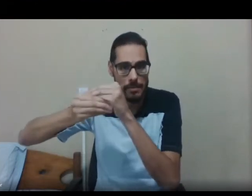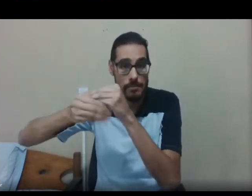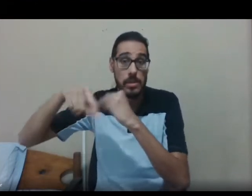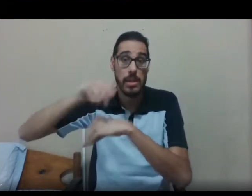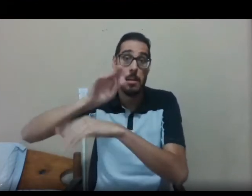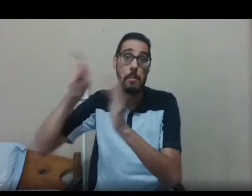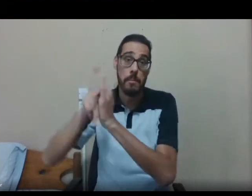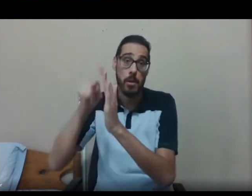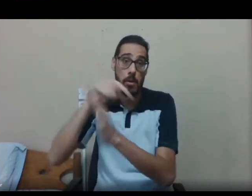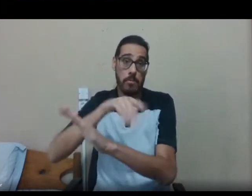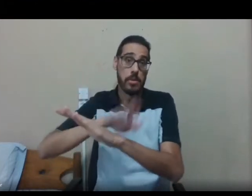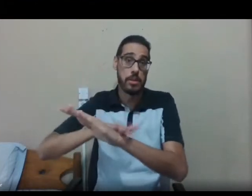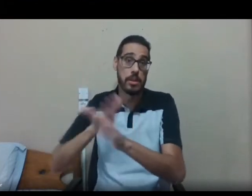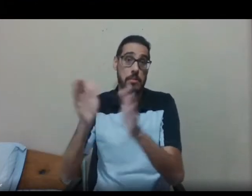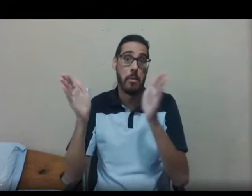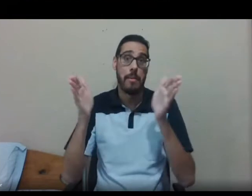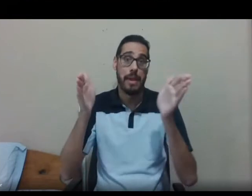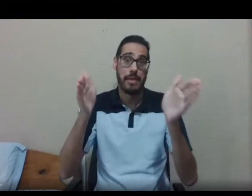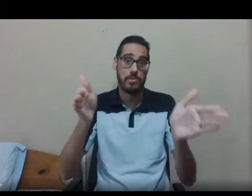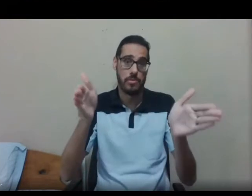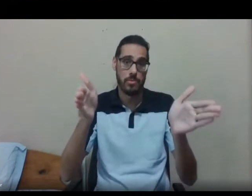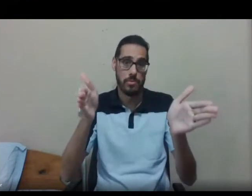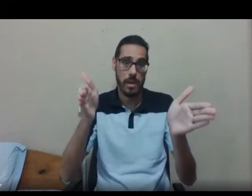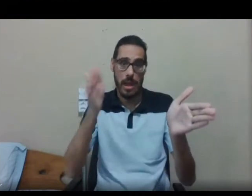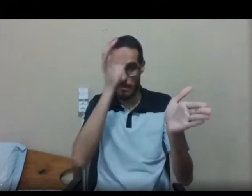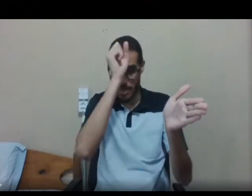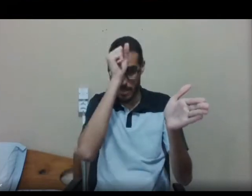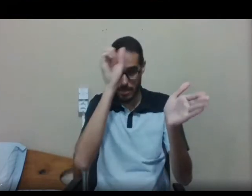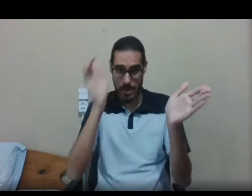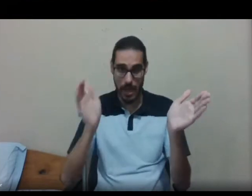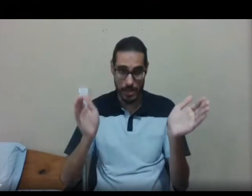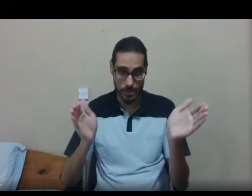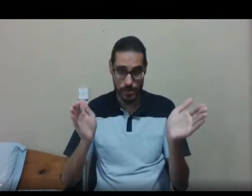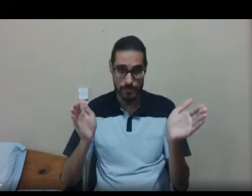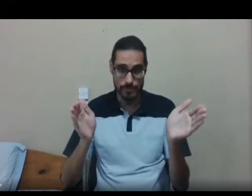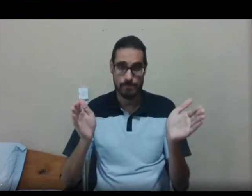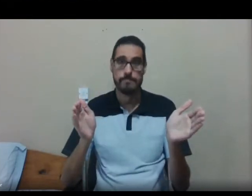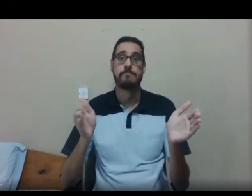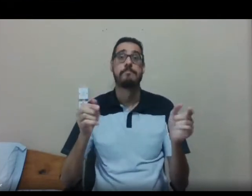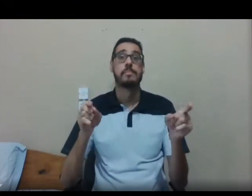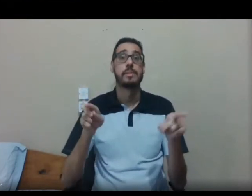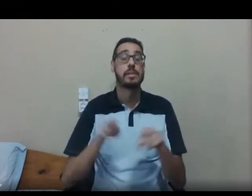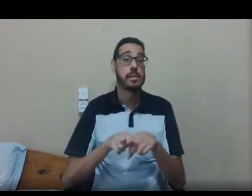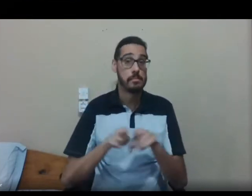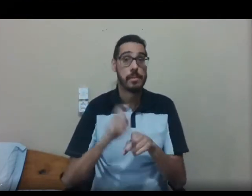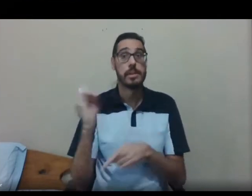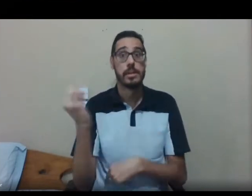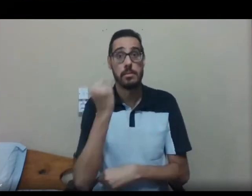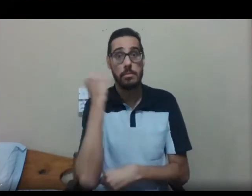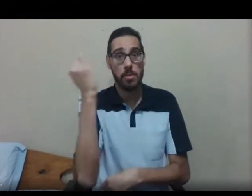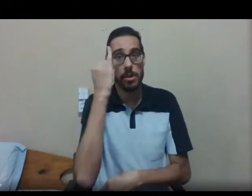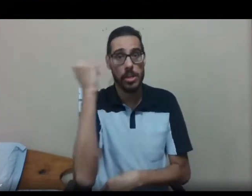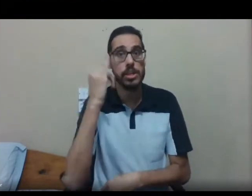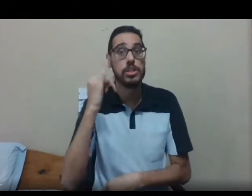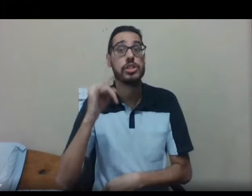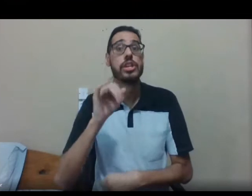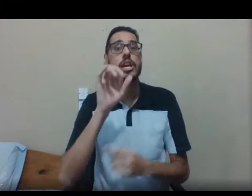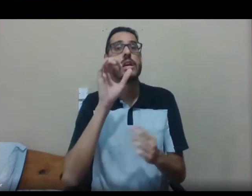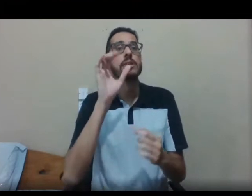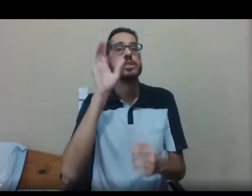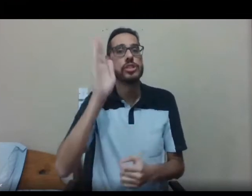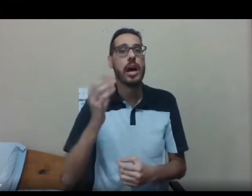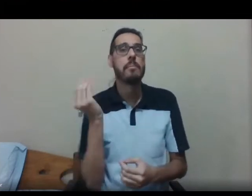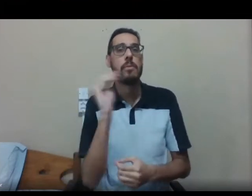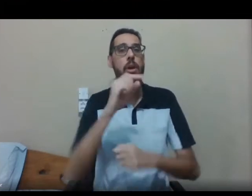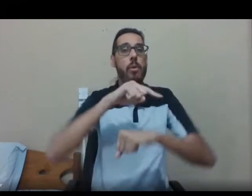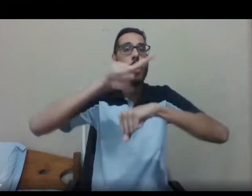atividade, tá bom? Então, essa visão que eu queria mostrar, assim, trazer mesmo, essa ideia de uma visão mais horizontal